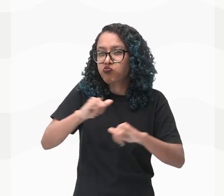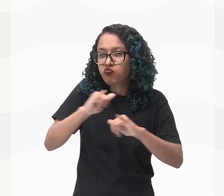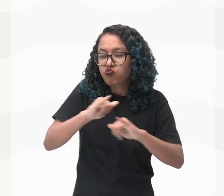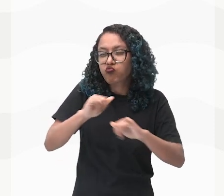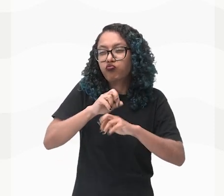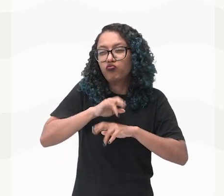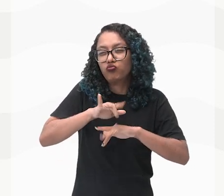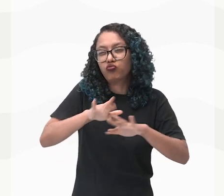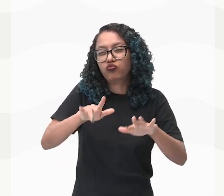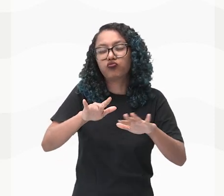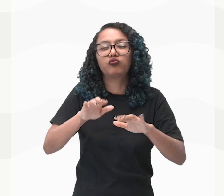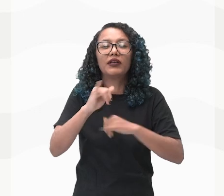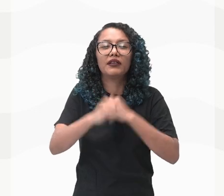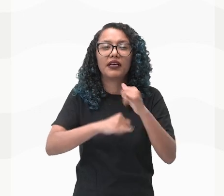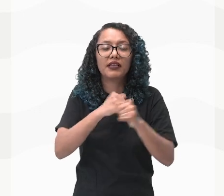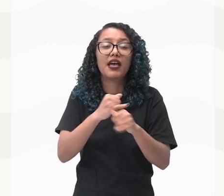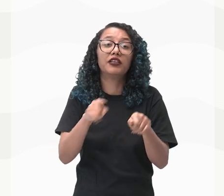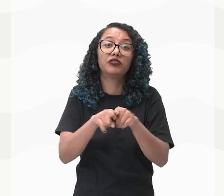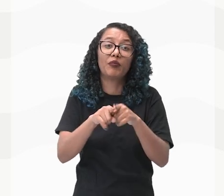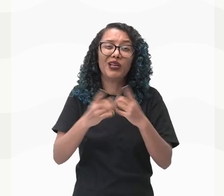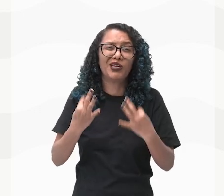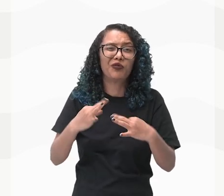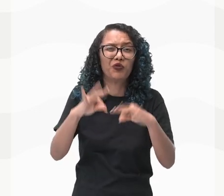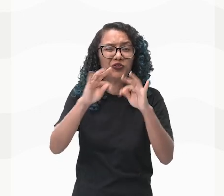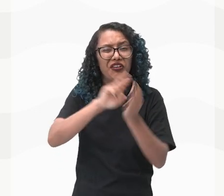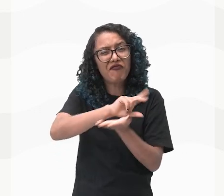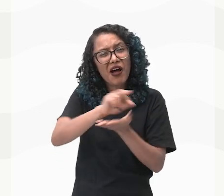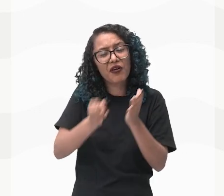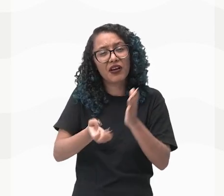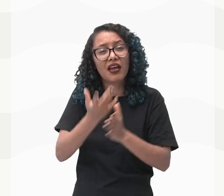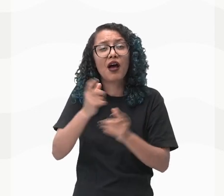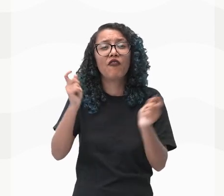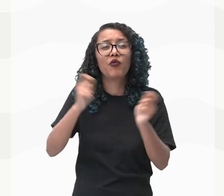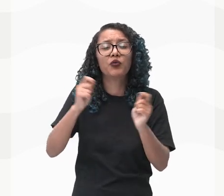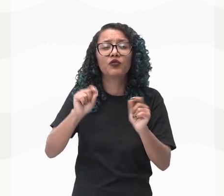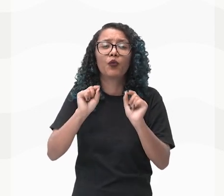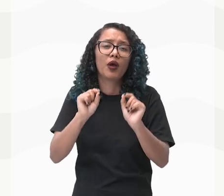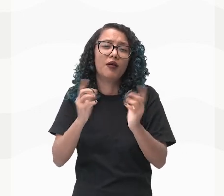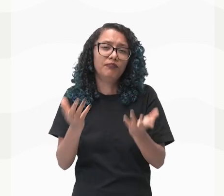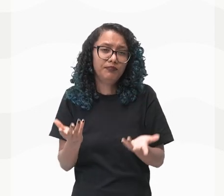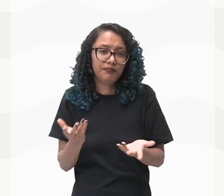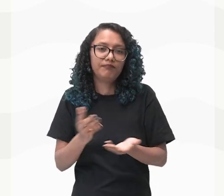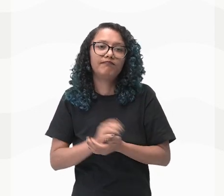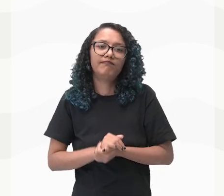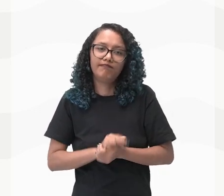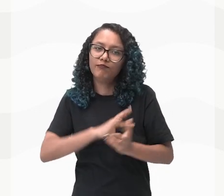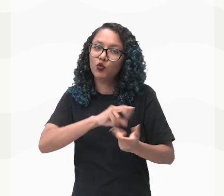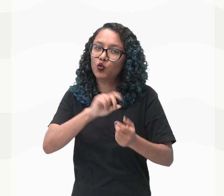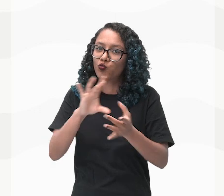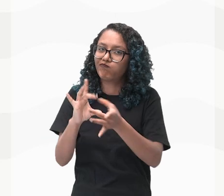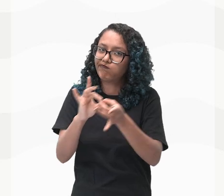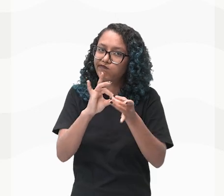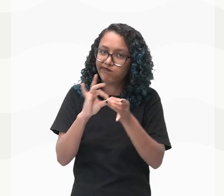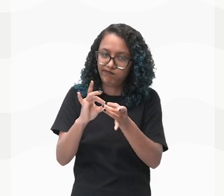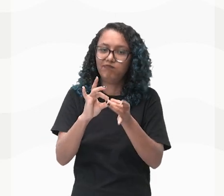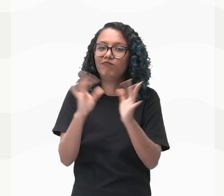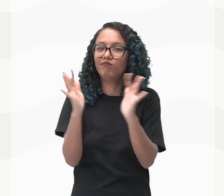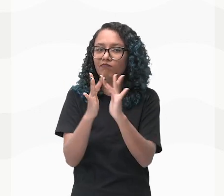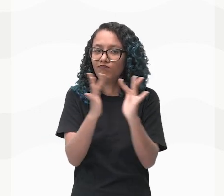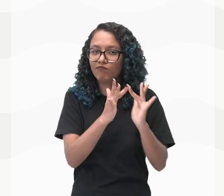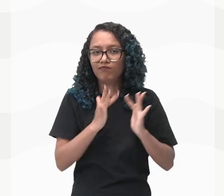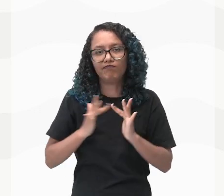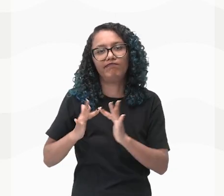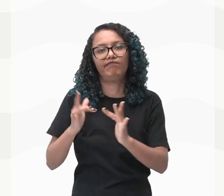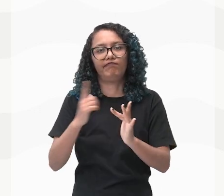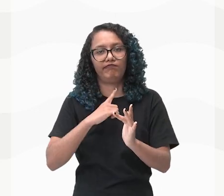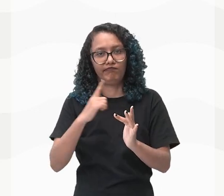conectado. O advento da internet e as suas tecnologias, o que se criou a partir daí, nos permitiu